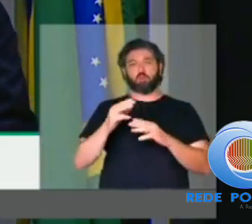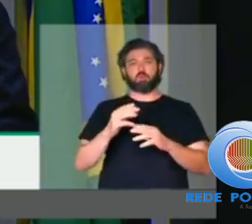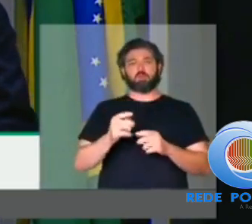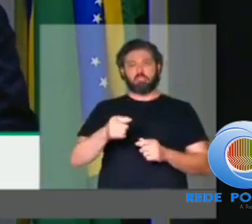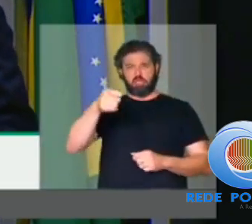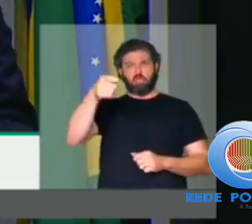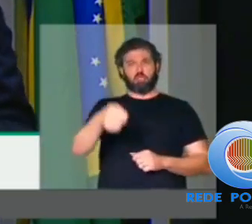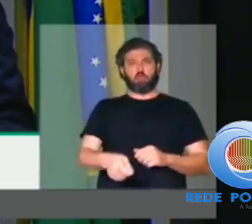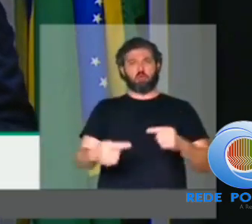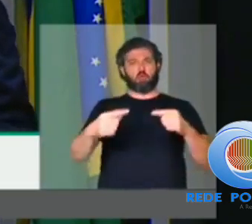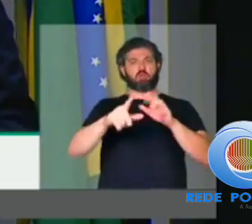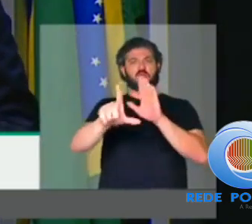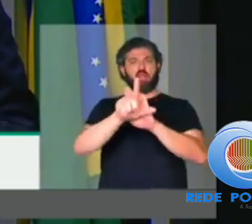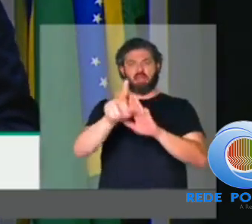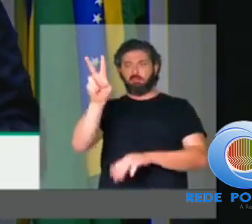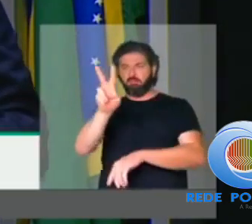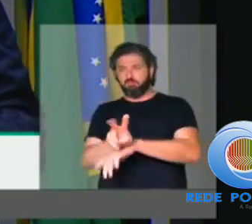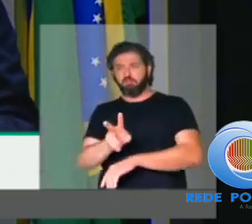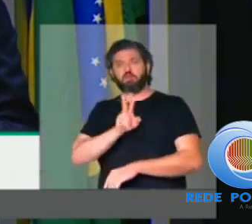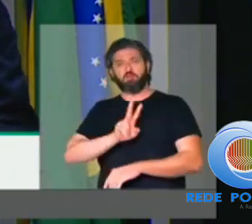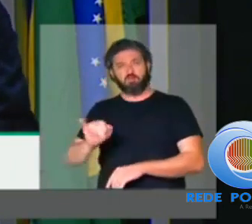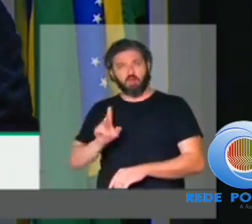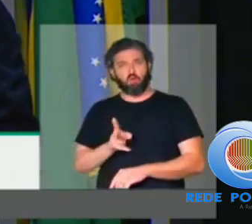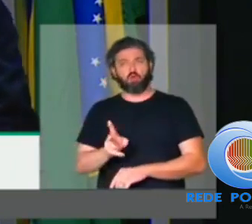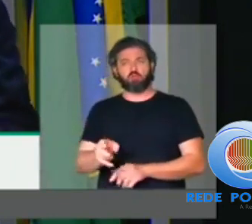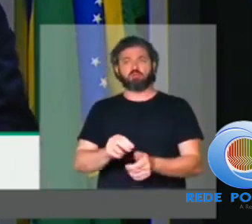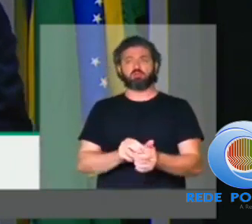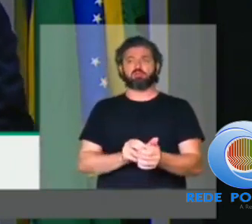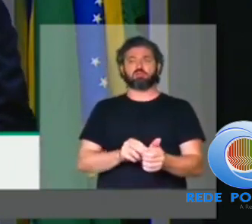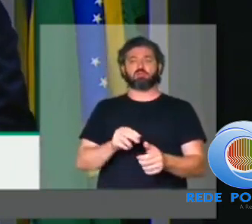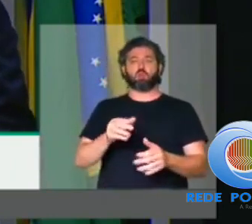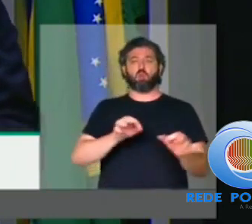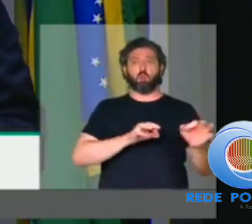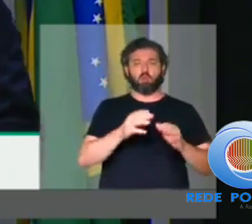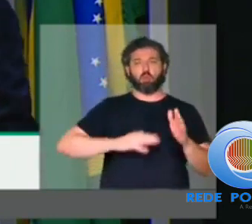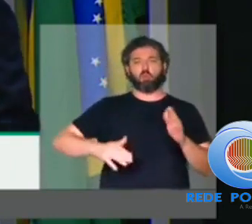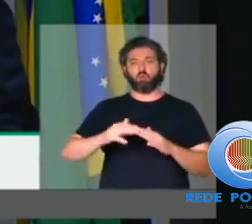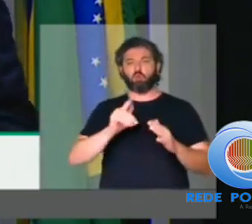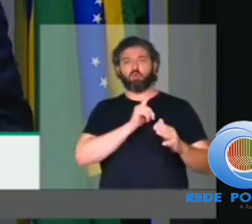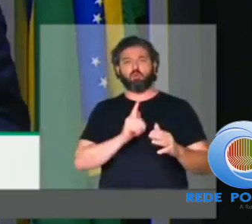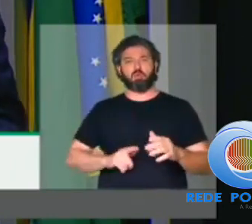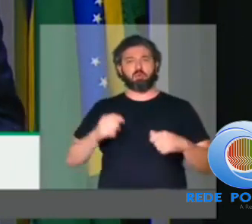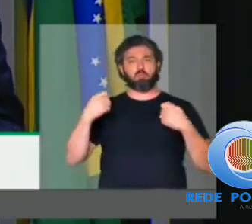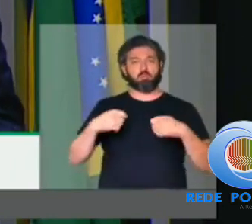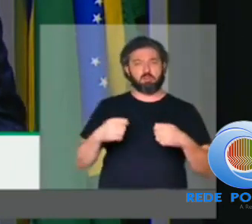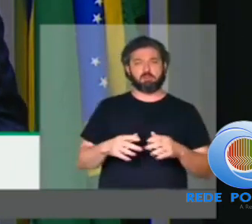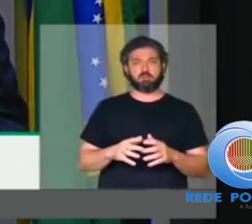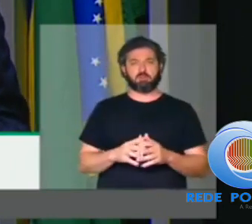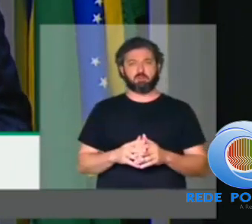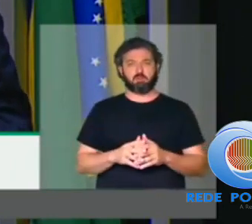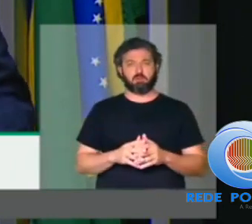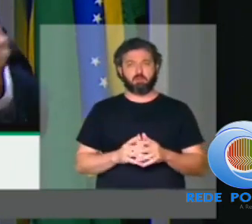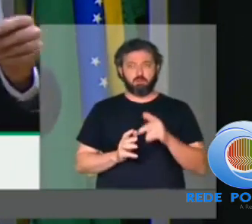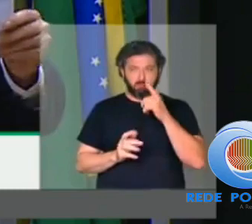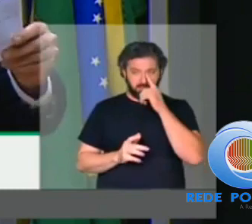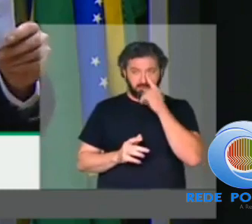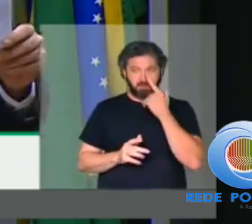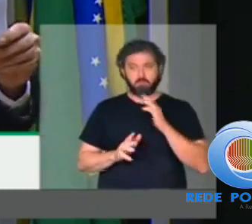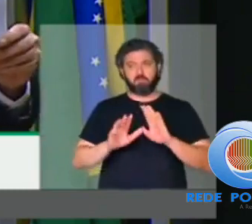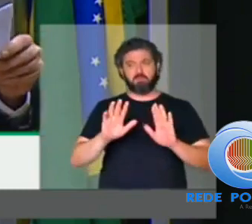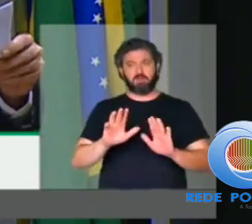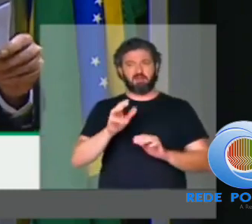rigor legislativo, fiscalizatório, de controle que o Estado convencionou.